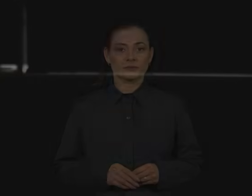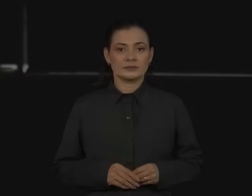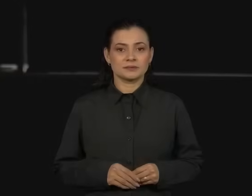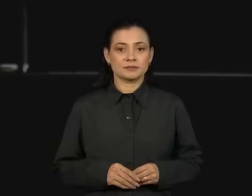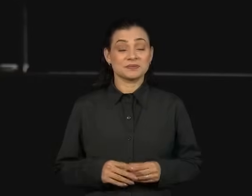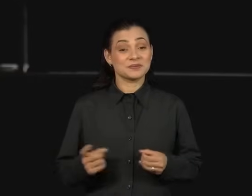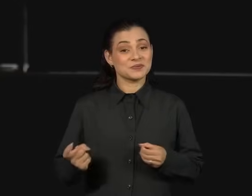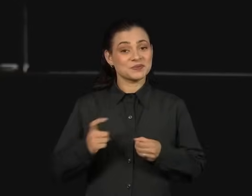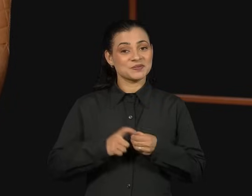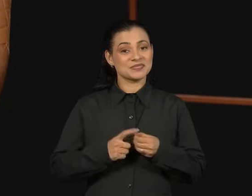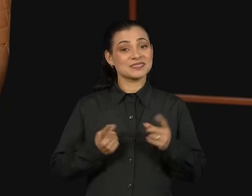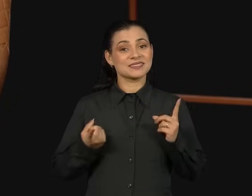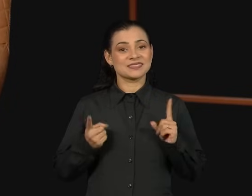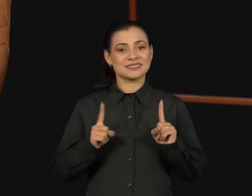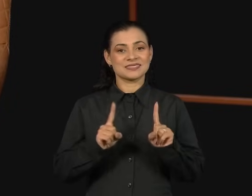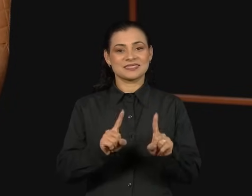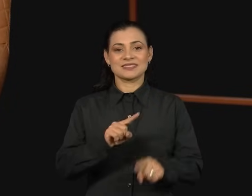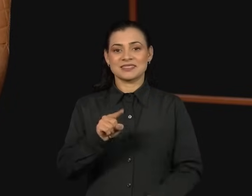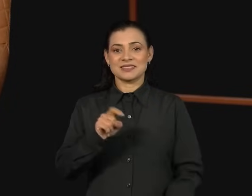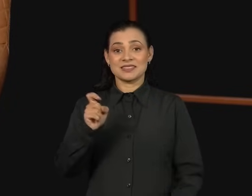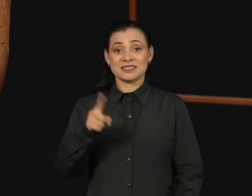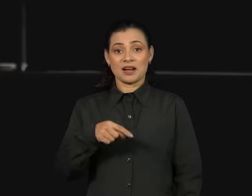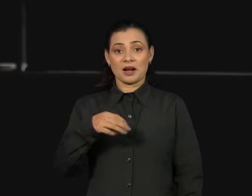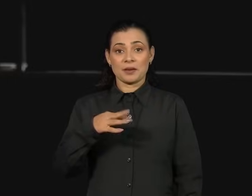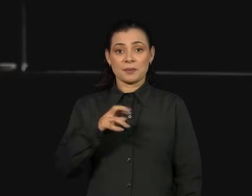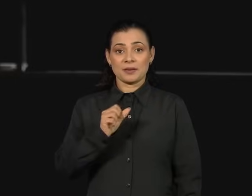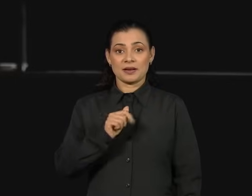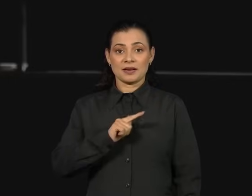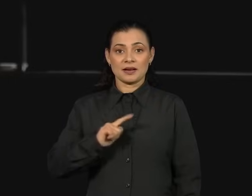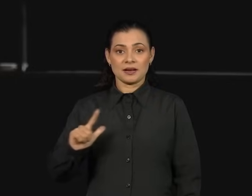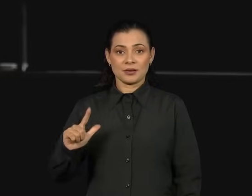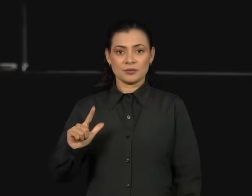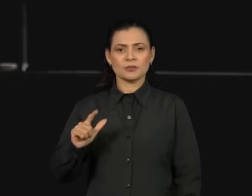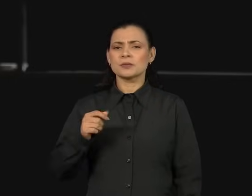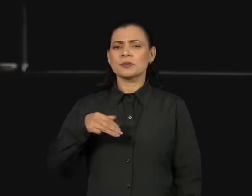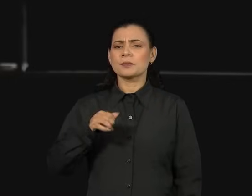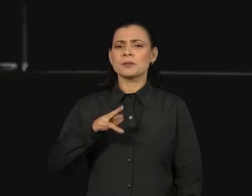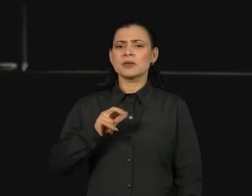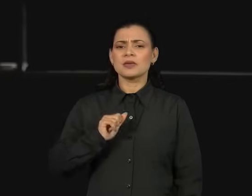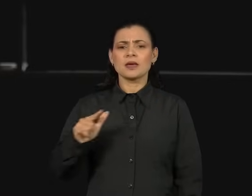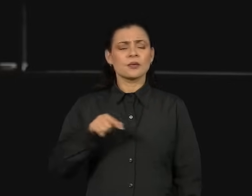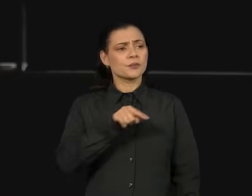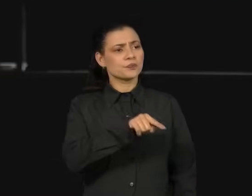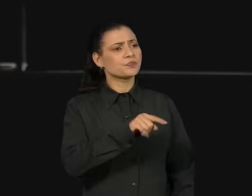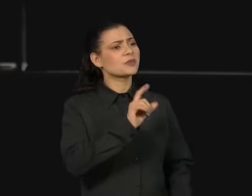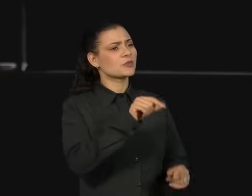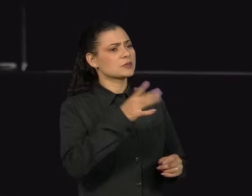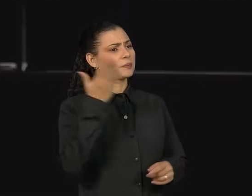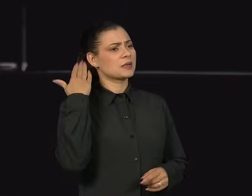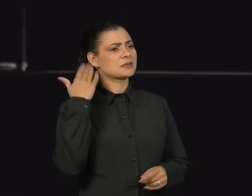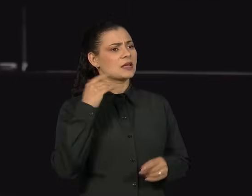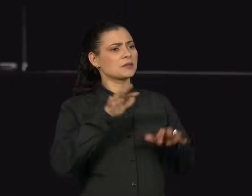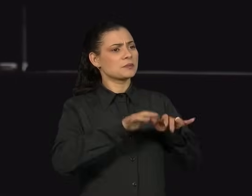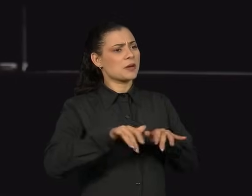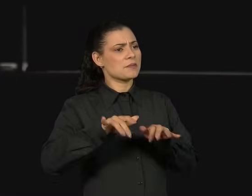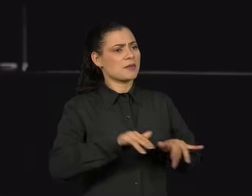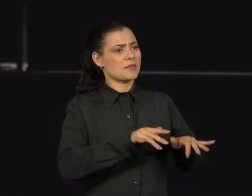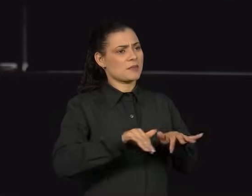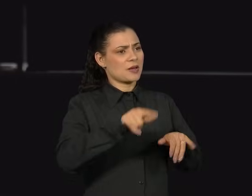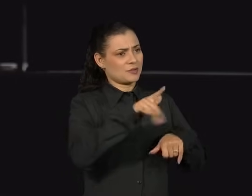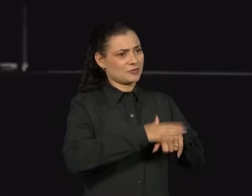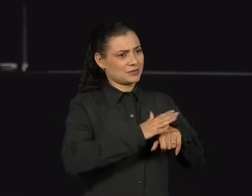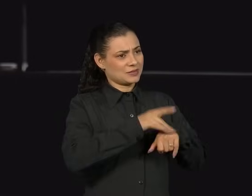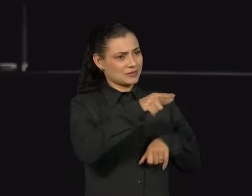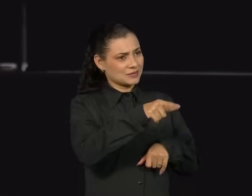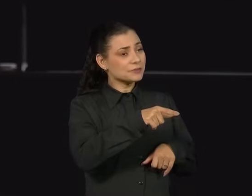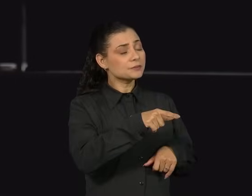Estamos de volta com Zé Miguel Wisnik. Bom, Zé, na sua época de concertista, pianista